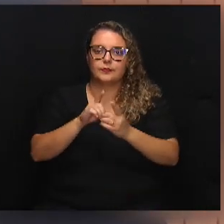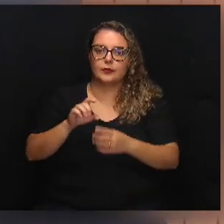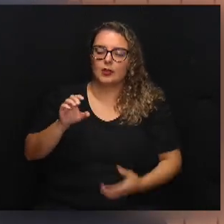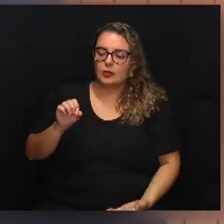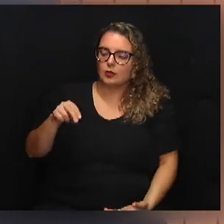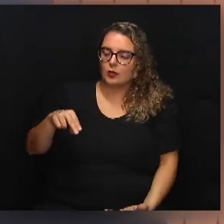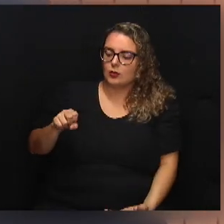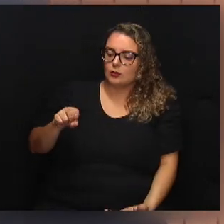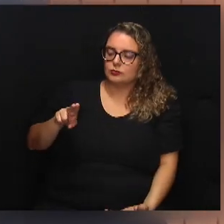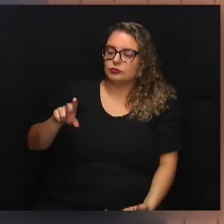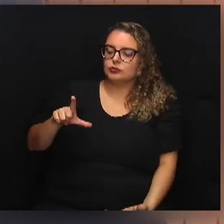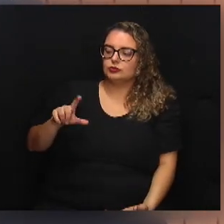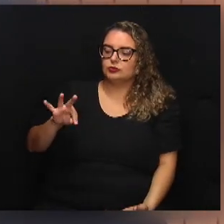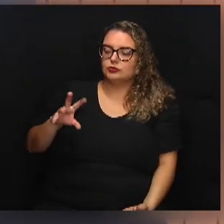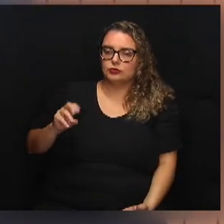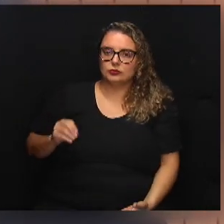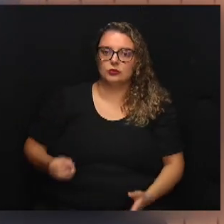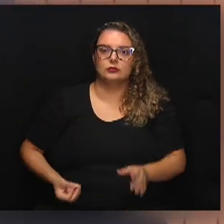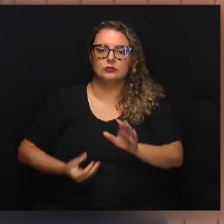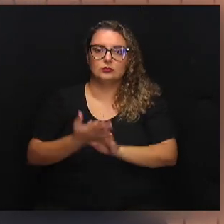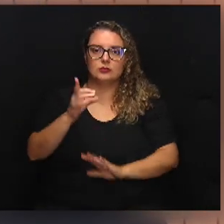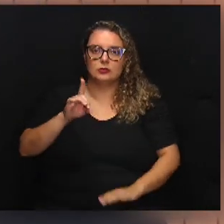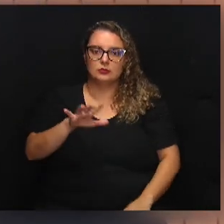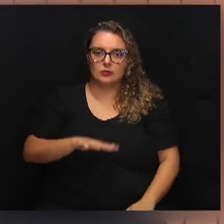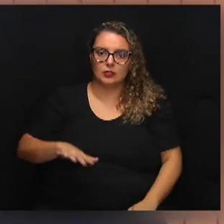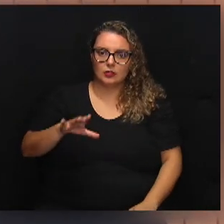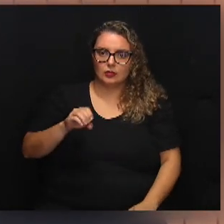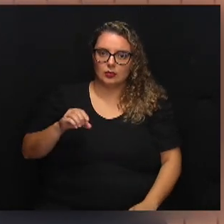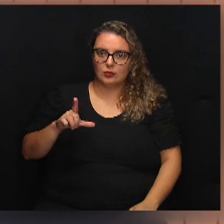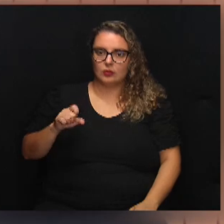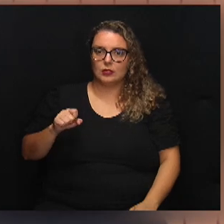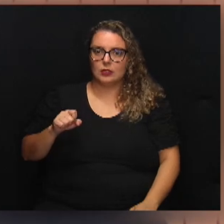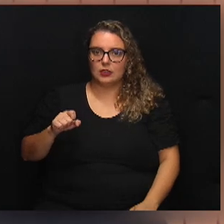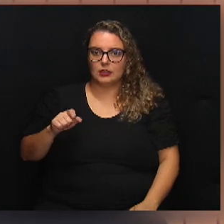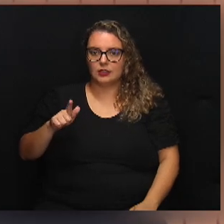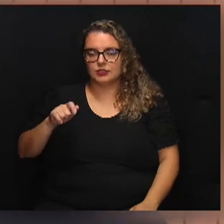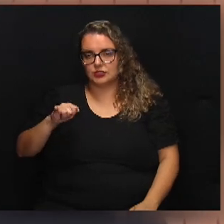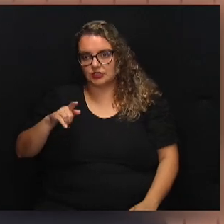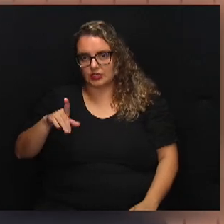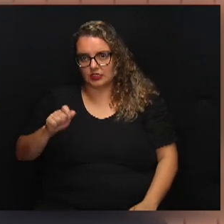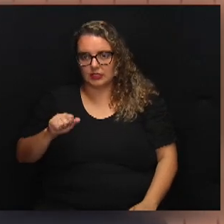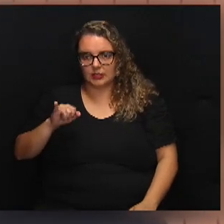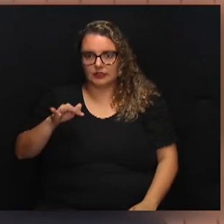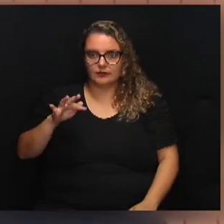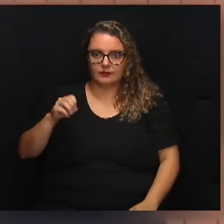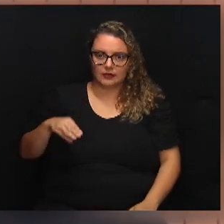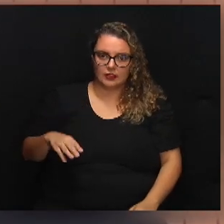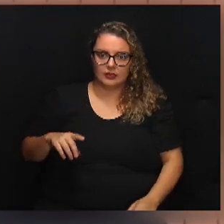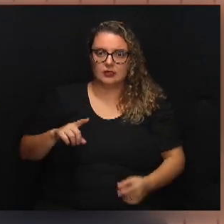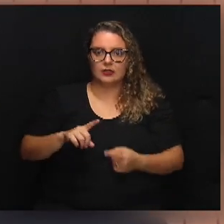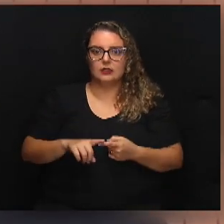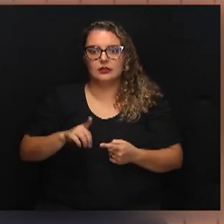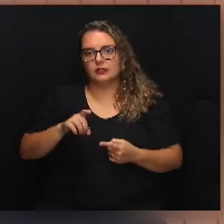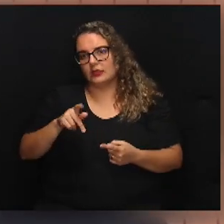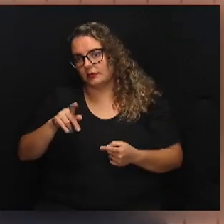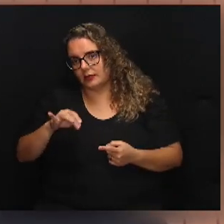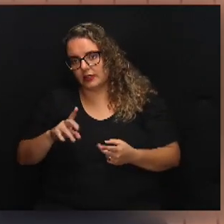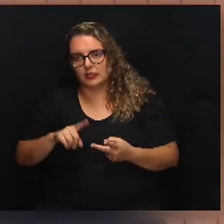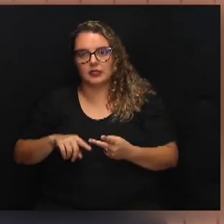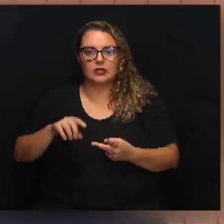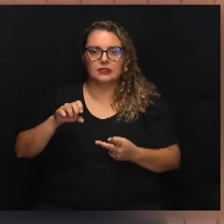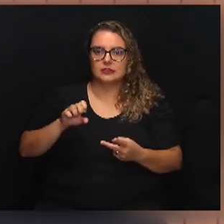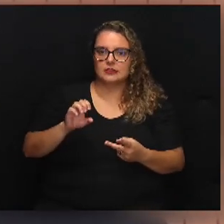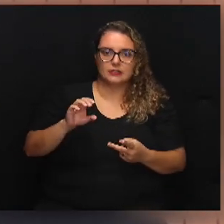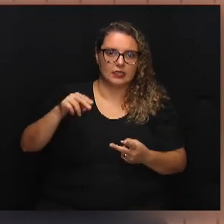Conselho Consultivo do IPHAN é formado pela diretoria colegiada do IPHAN, né? O diretor do DEPAN, do DPI, do CNL, do